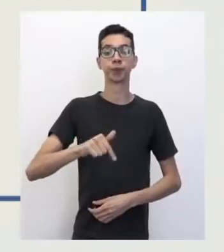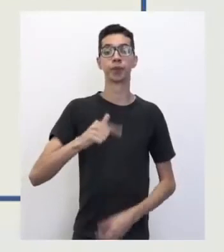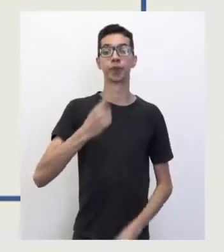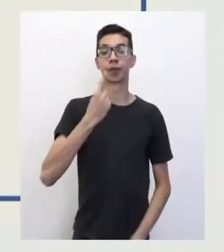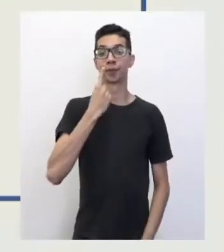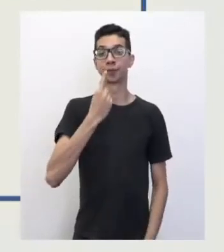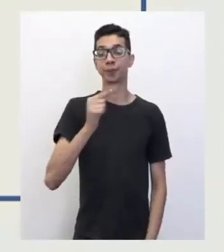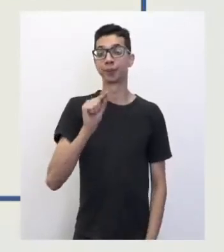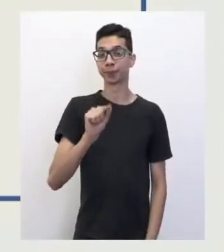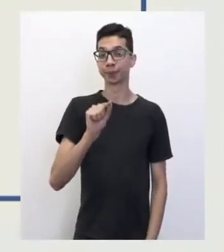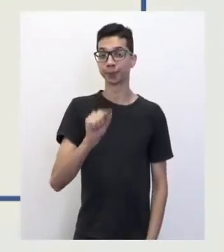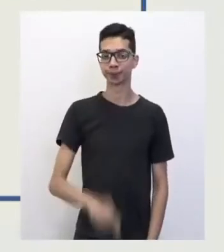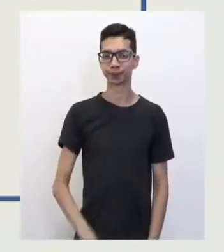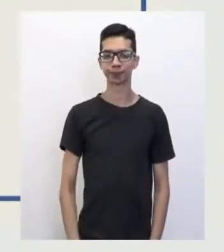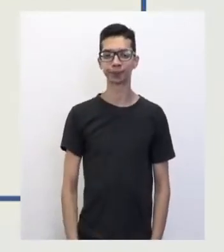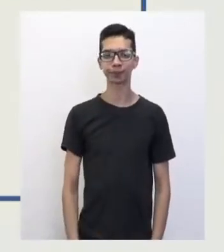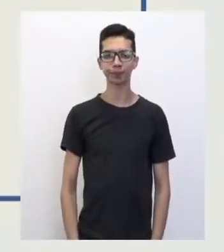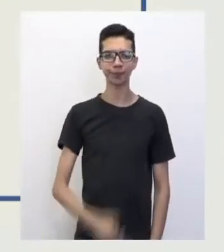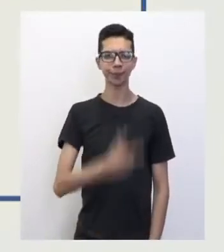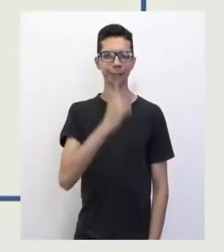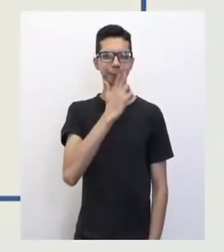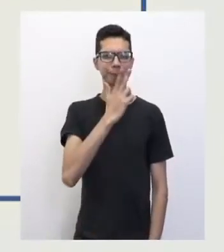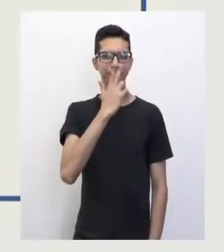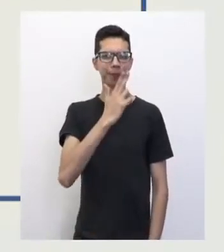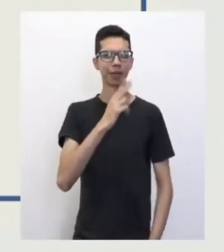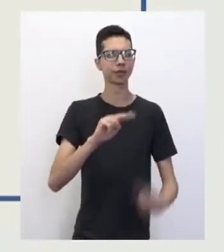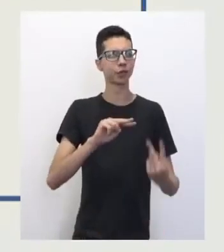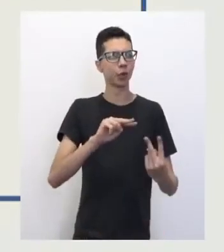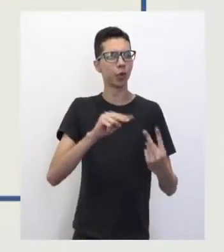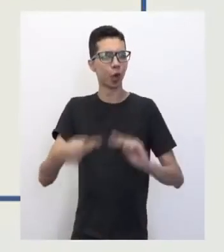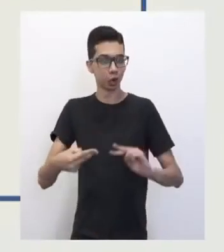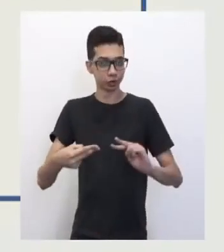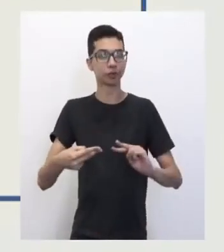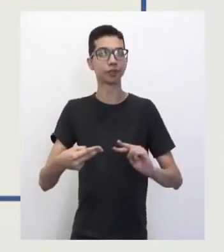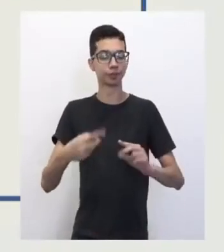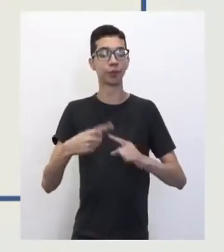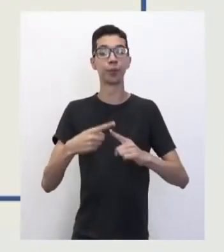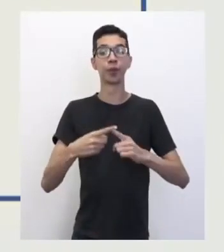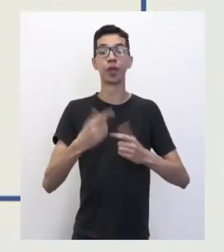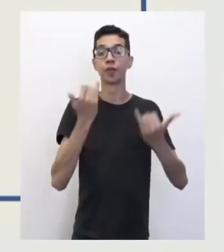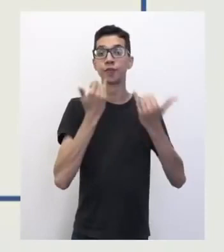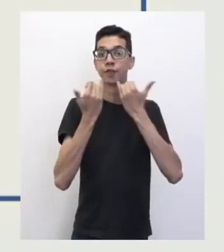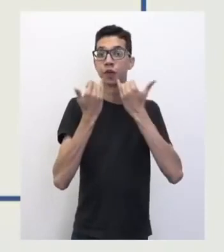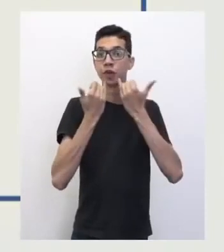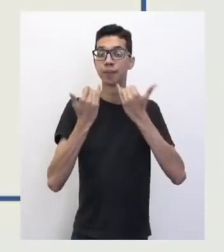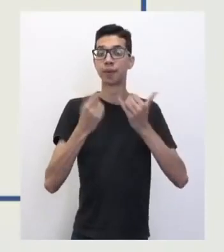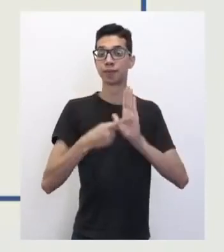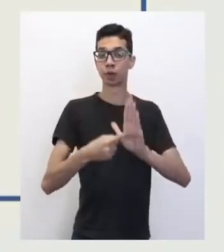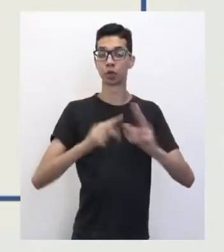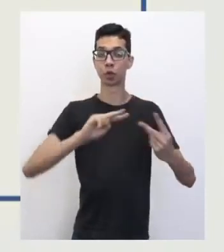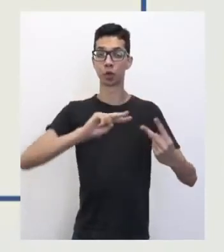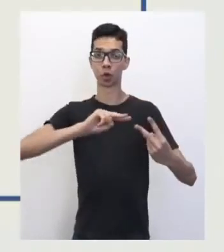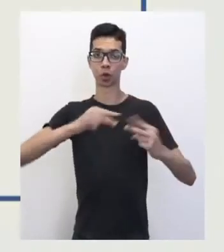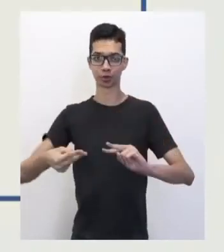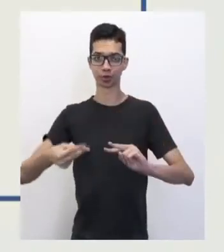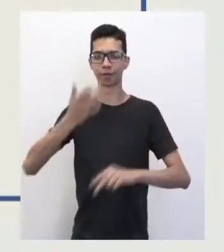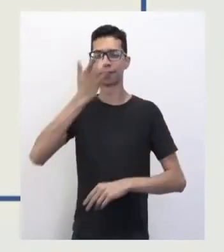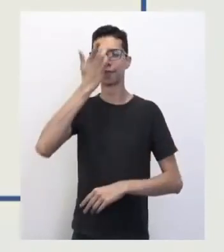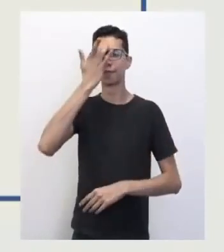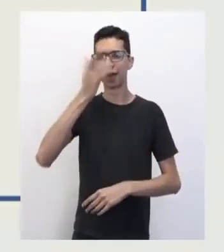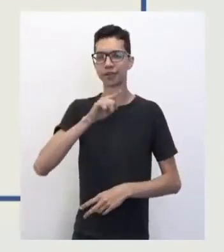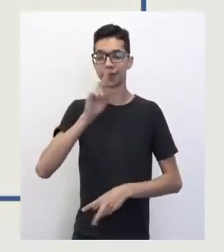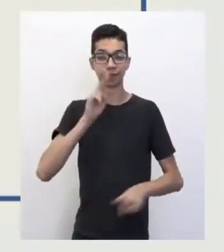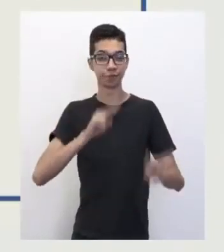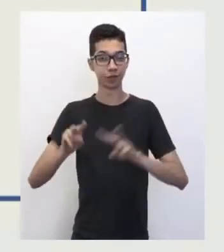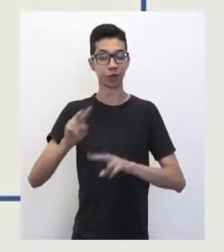que contradiz isso, né? Que na verdade apresenta uma informação oposta a essa facilidade que nós acabamos de